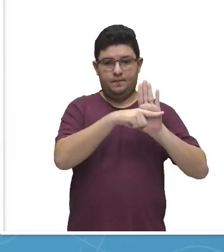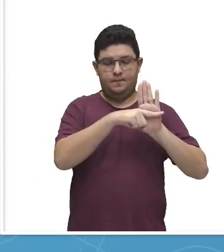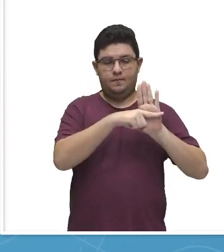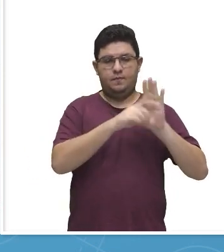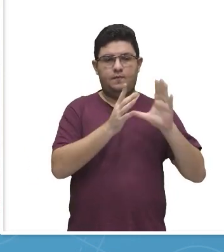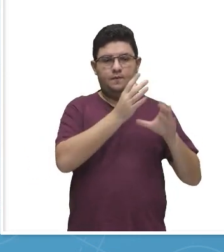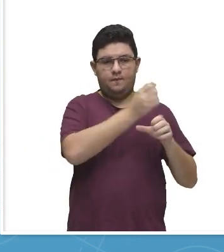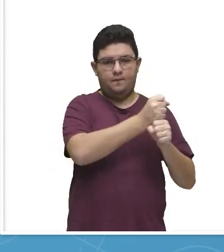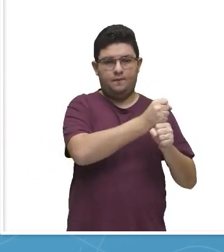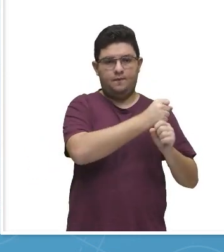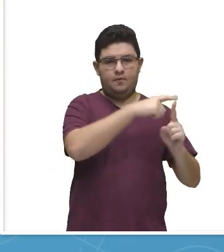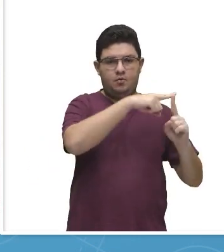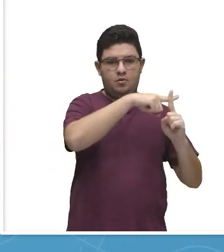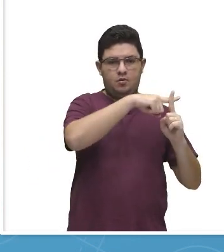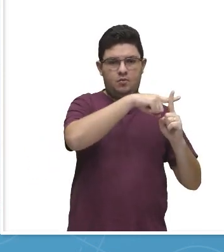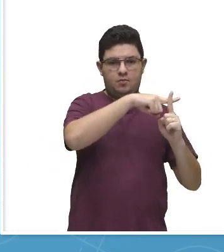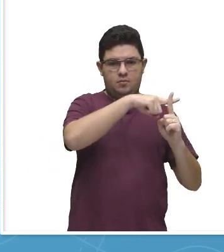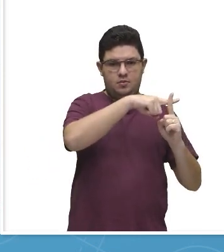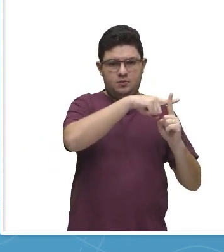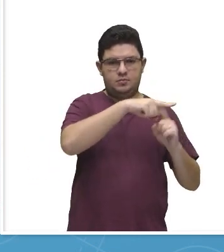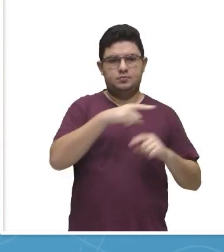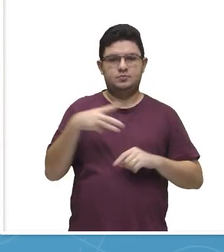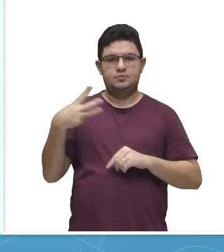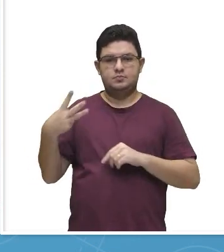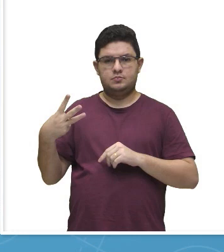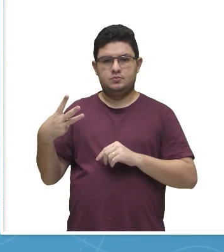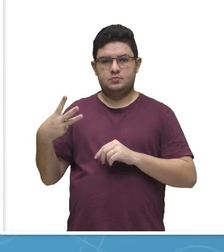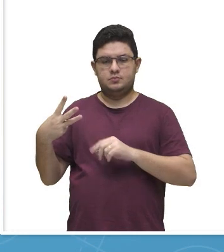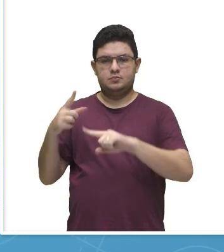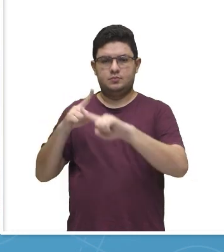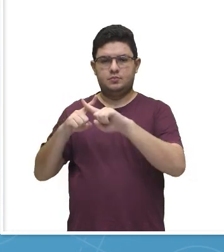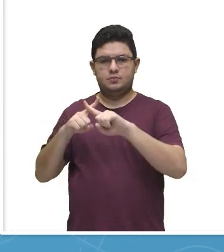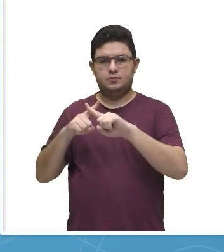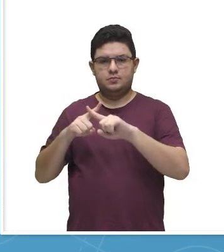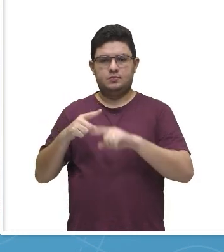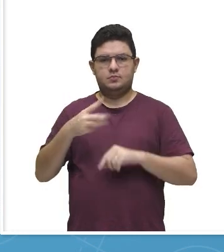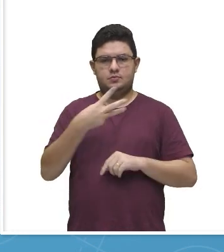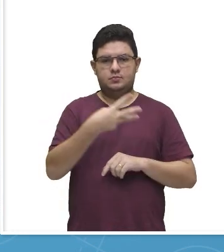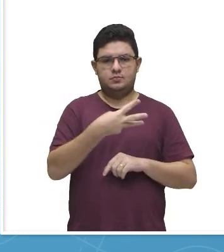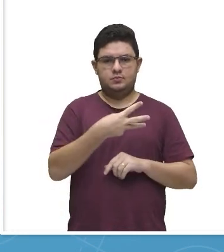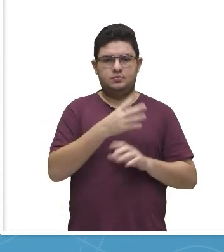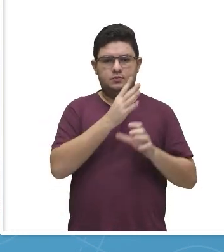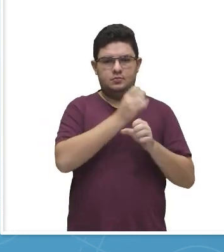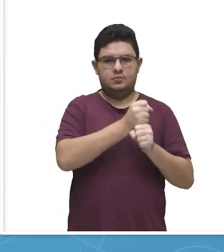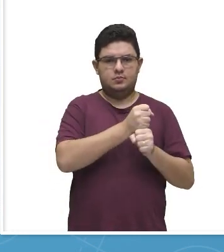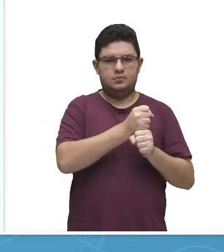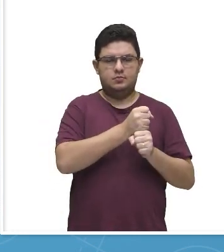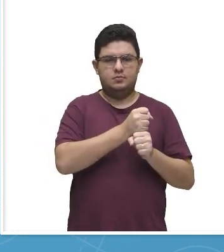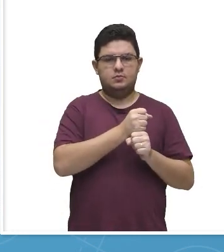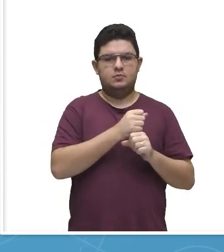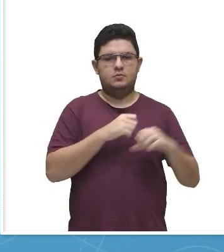positivo. E 3 vezes 3, 9. Correto? Então, temos aqui